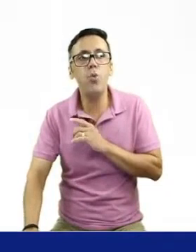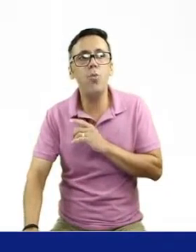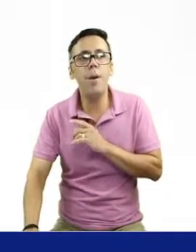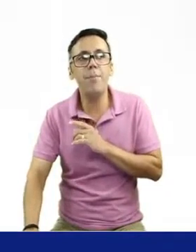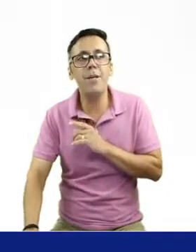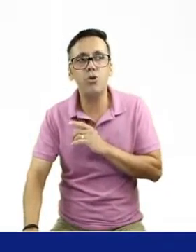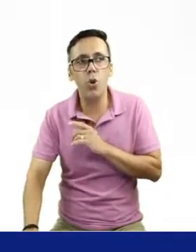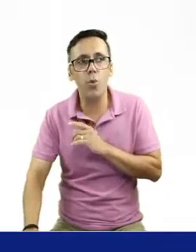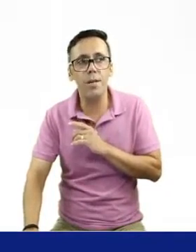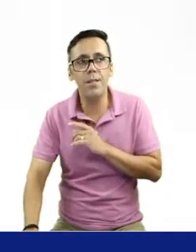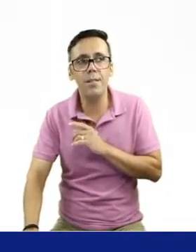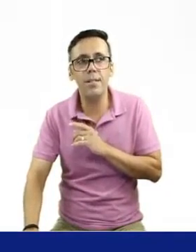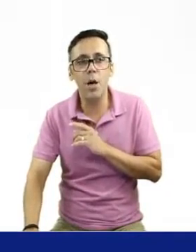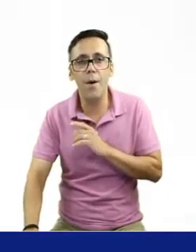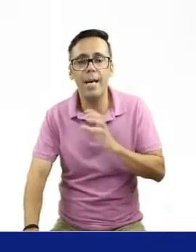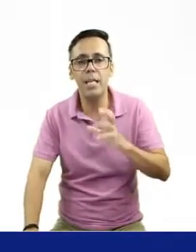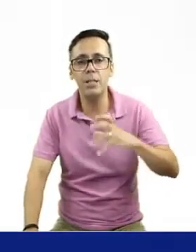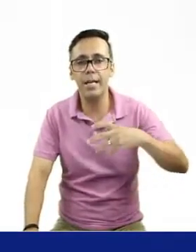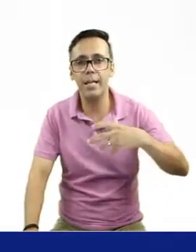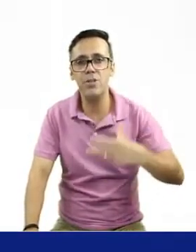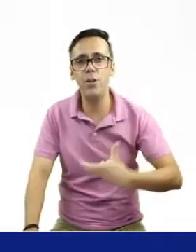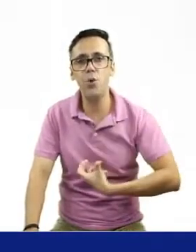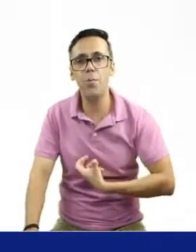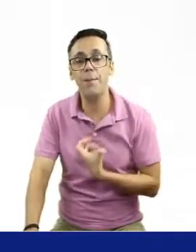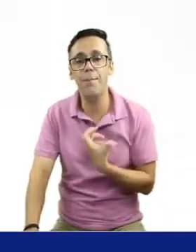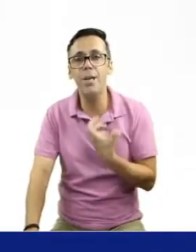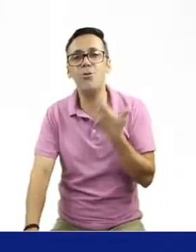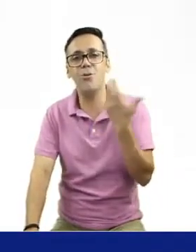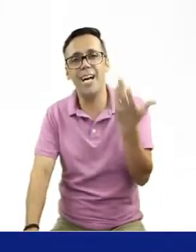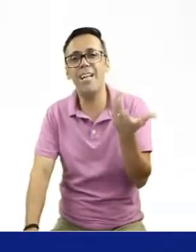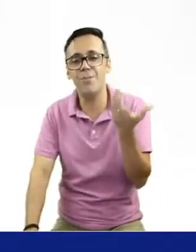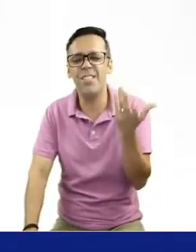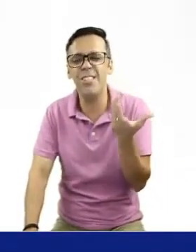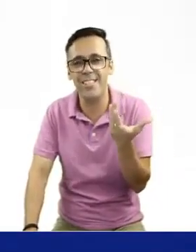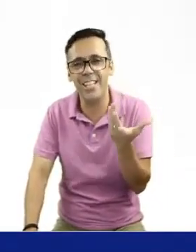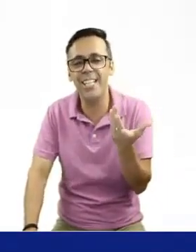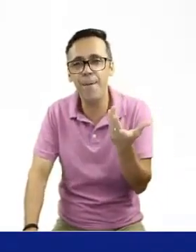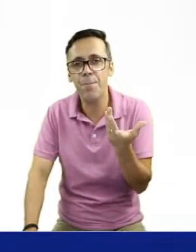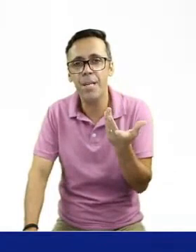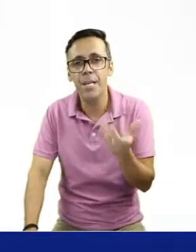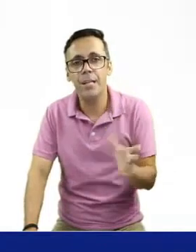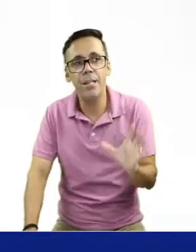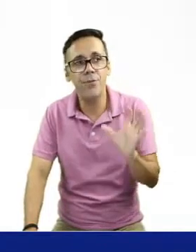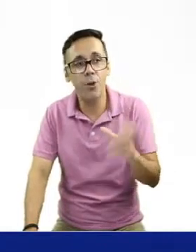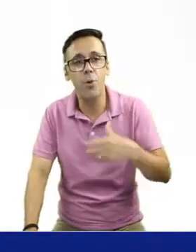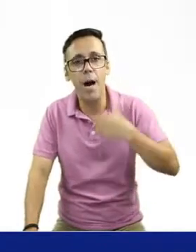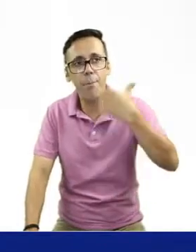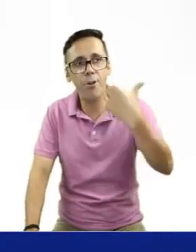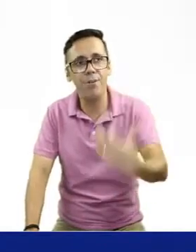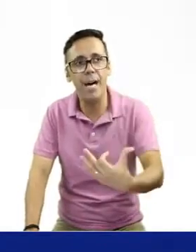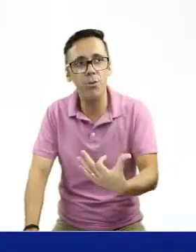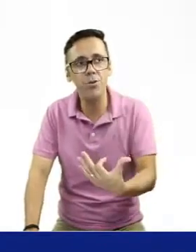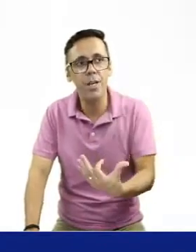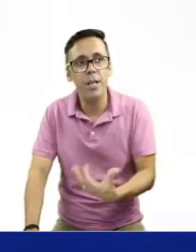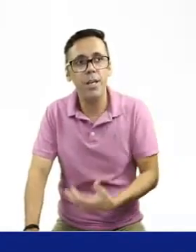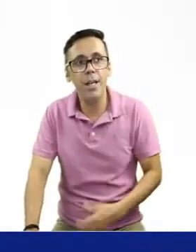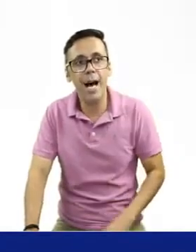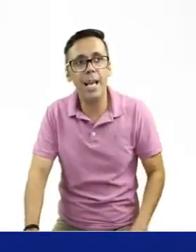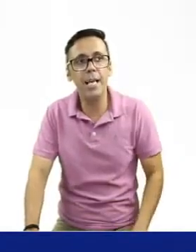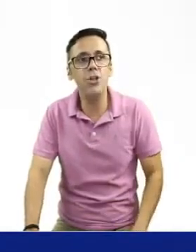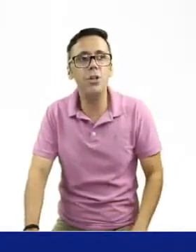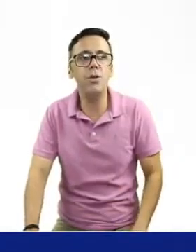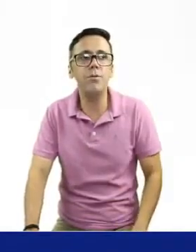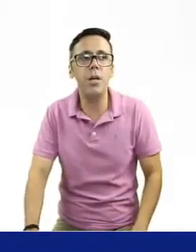21 pessoas que são aquelas aqueles 21 primeiros gás vamos conhecer né que isso foram aprovados